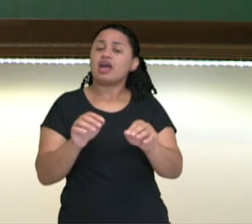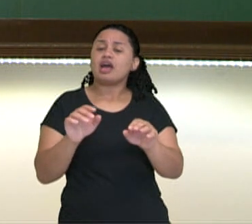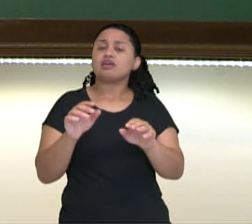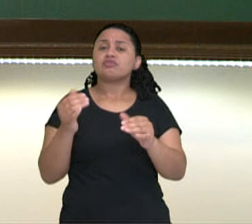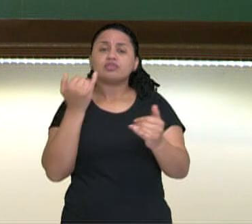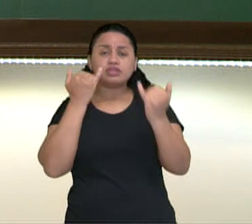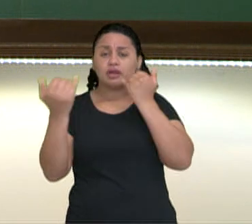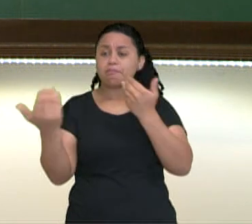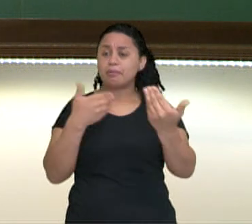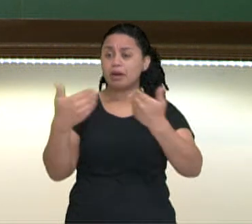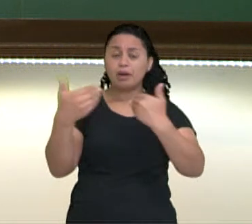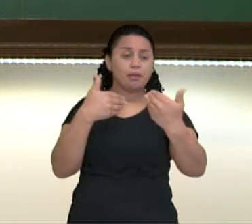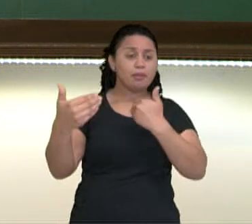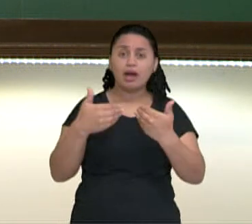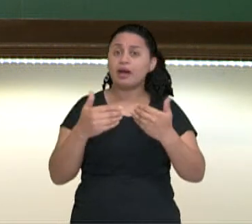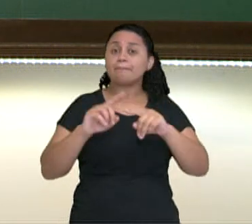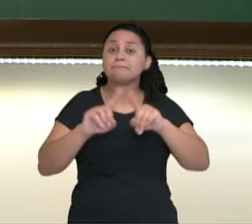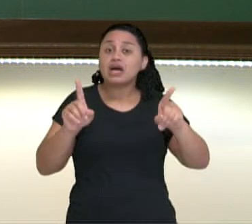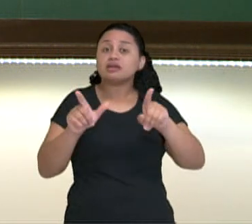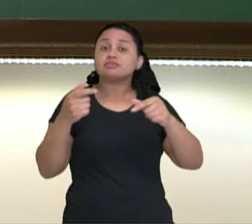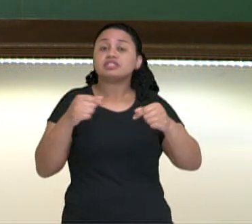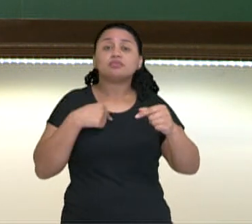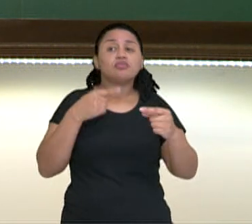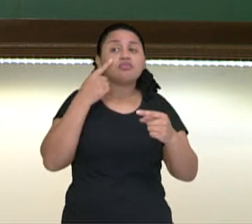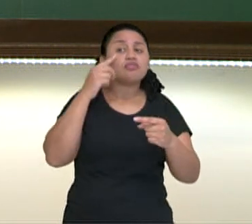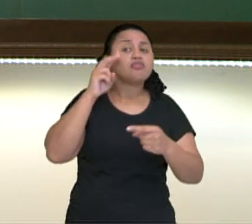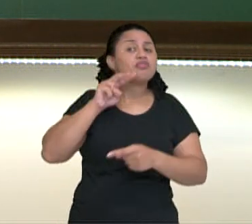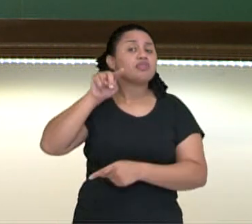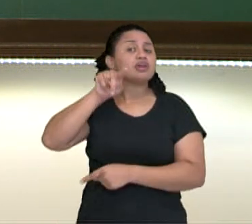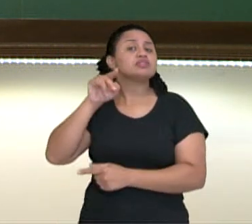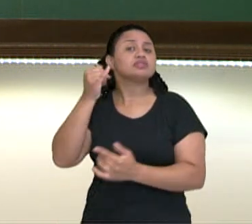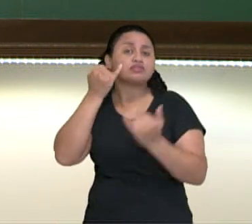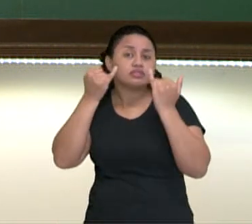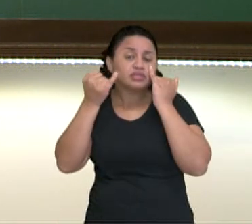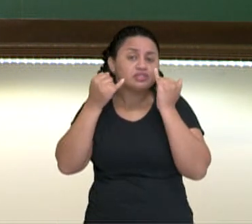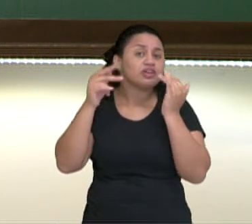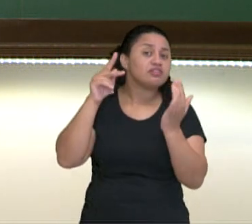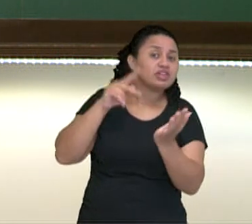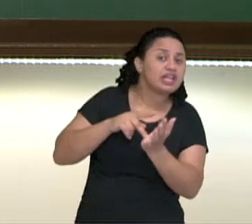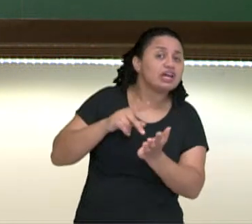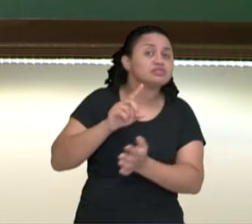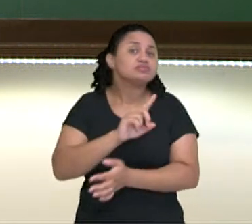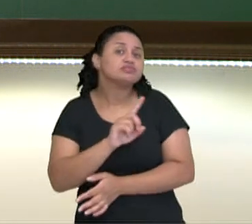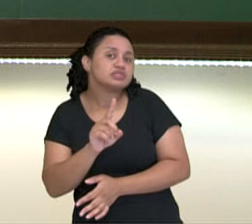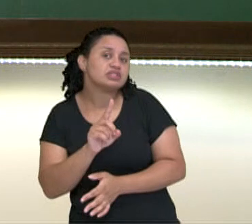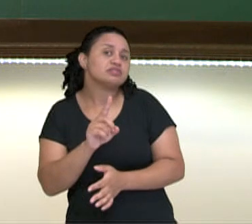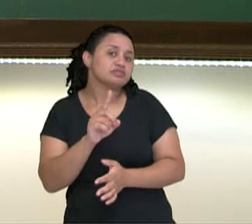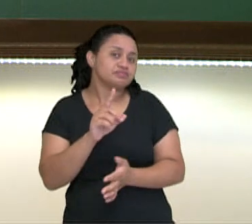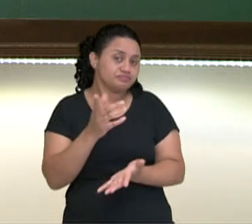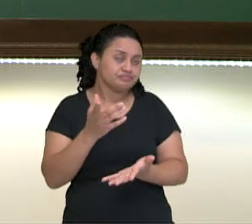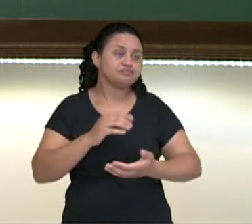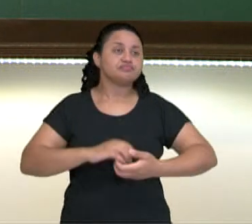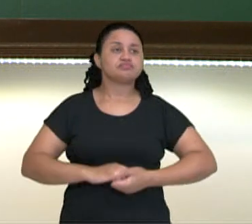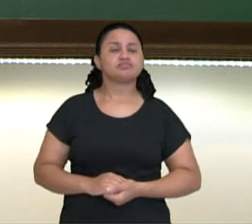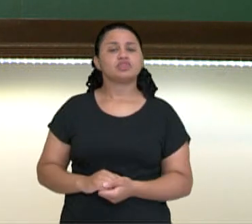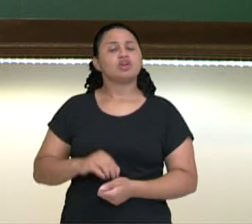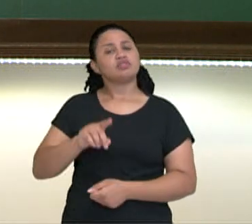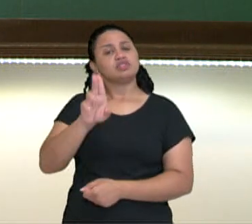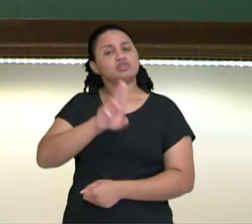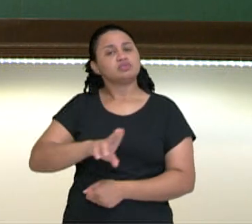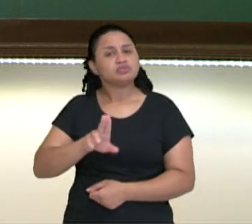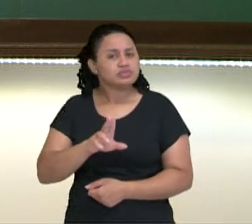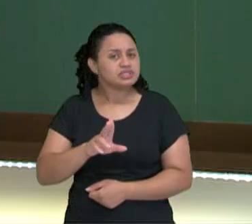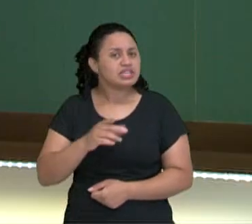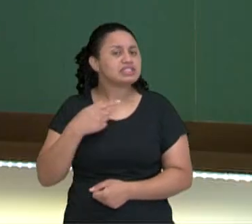para nós, mas nós temos que analisar a qualidade dessas informações. Você costuma usar bastante os